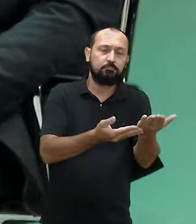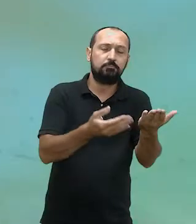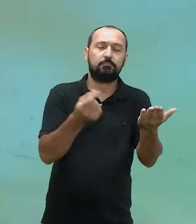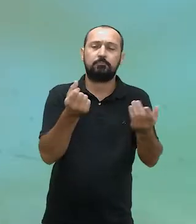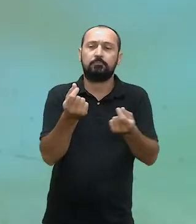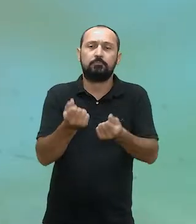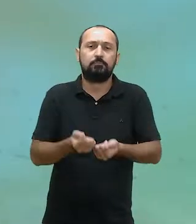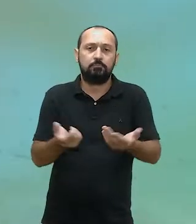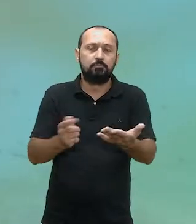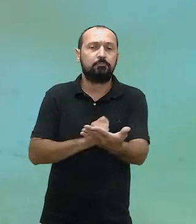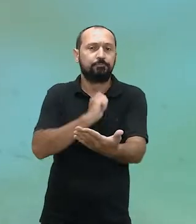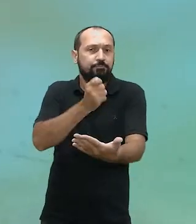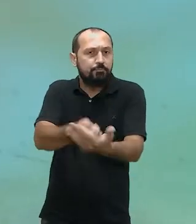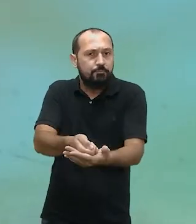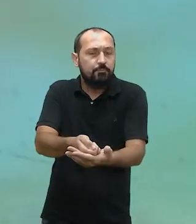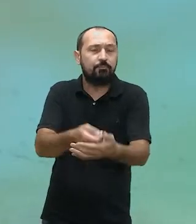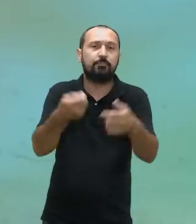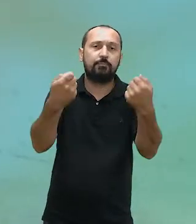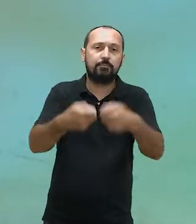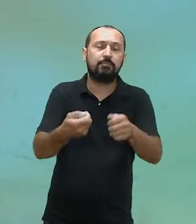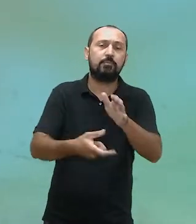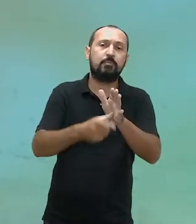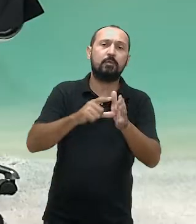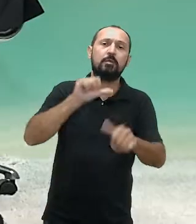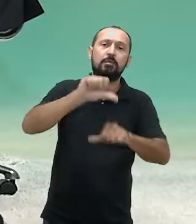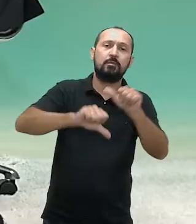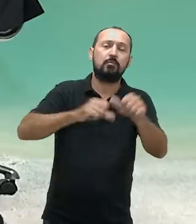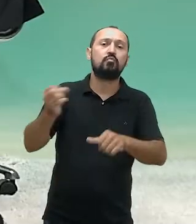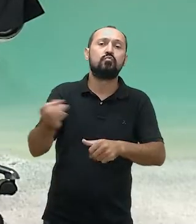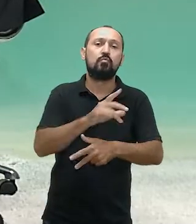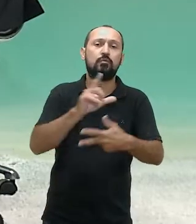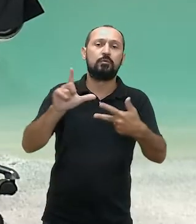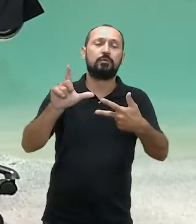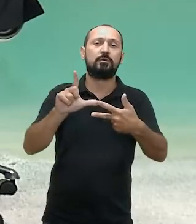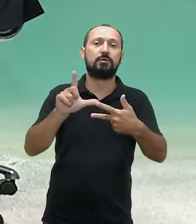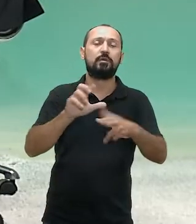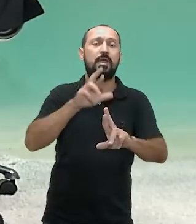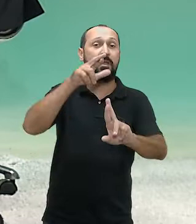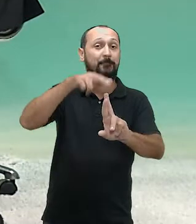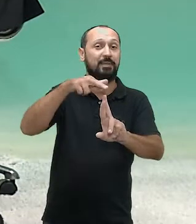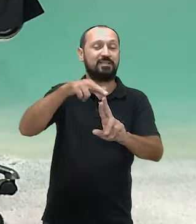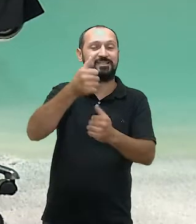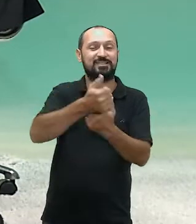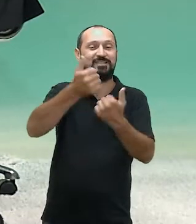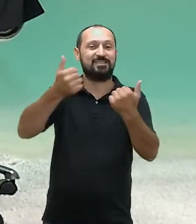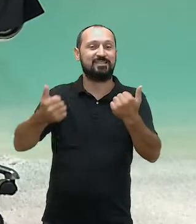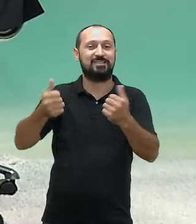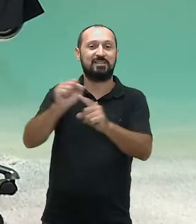gastos, essas despesas, precisam ser autorizadas pelo Poder Legislativo, que representa toda a sociedade.